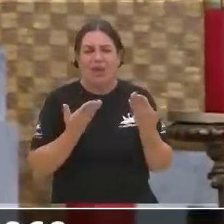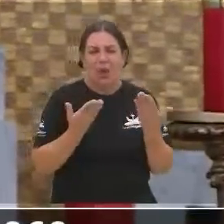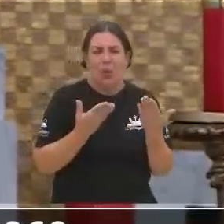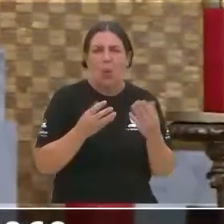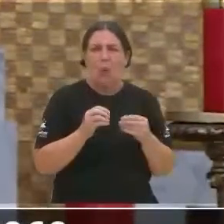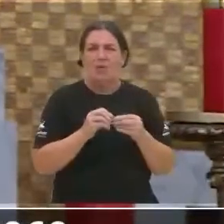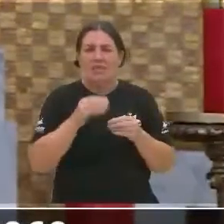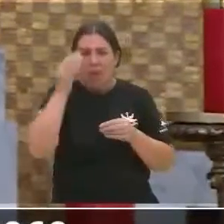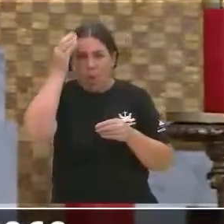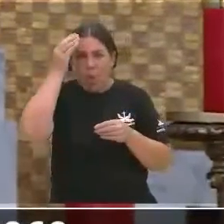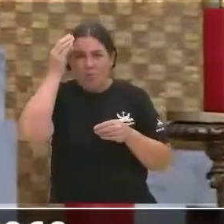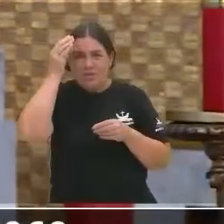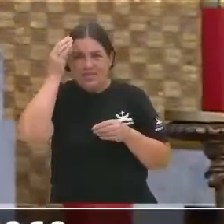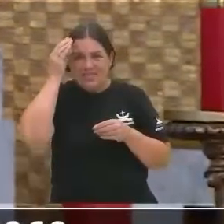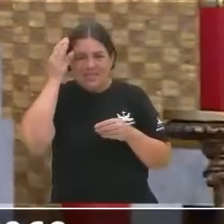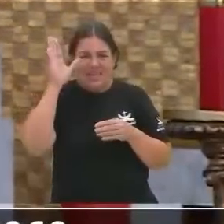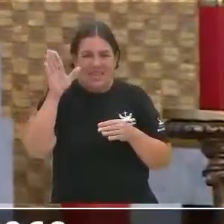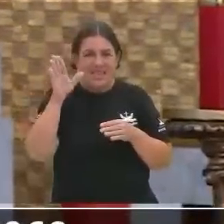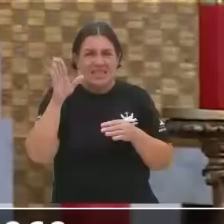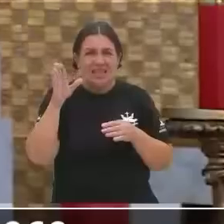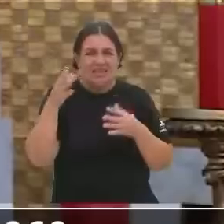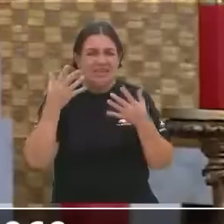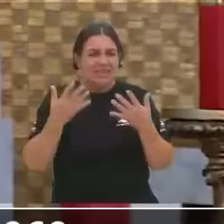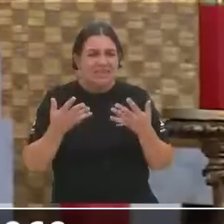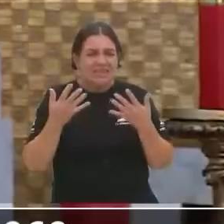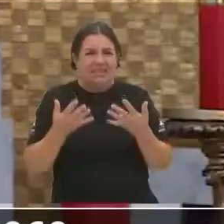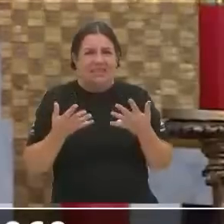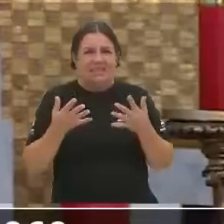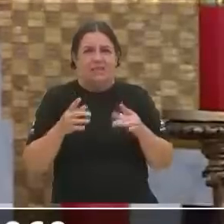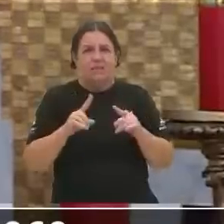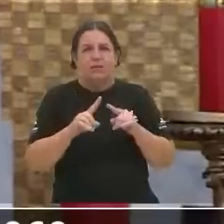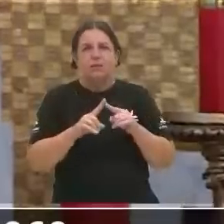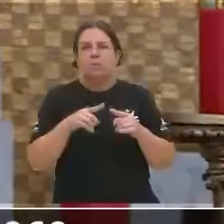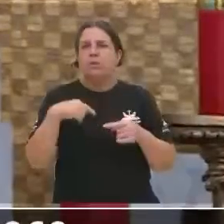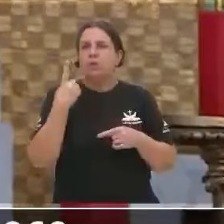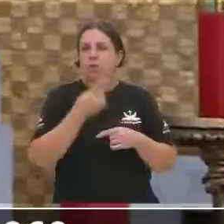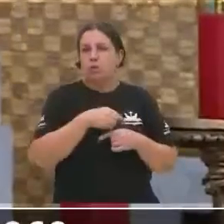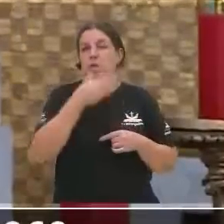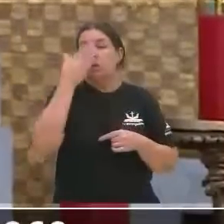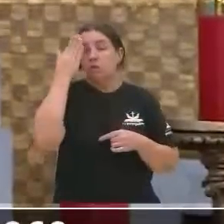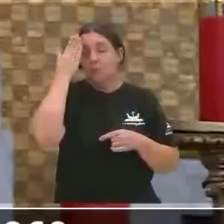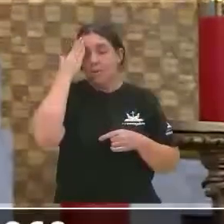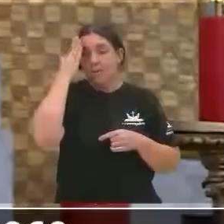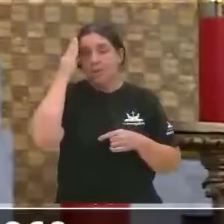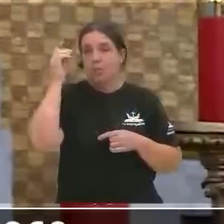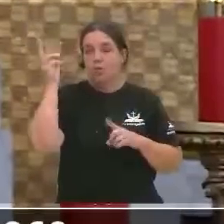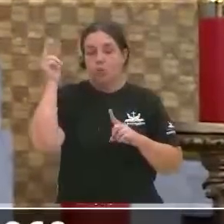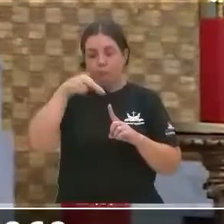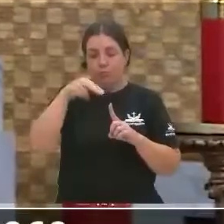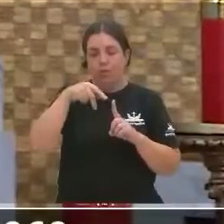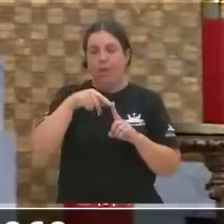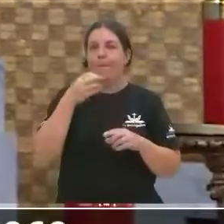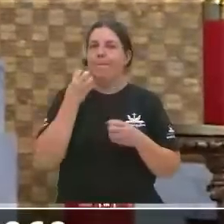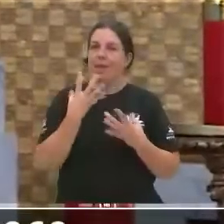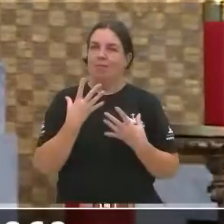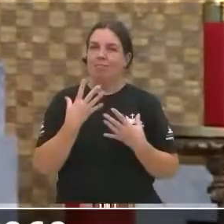é uma consciência bem treinada Mas é porque no fundo nós temos uma referência do bem